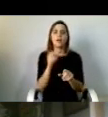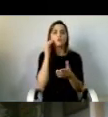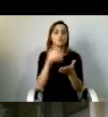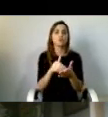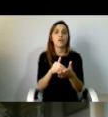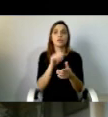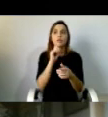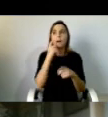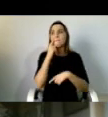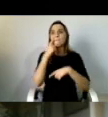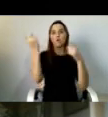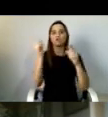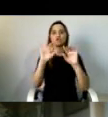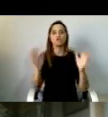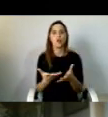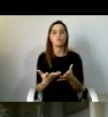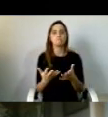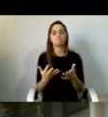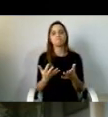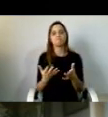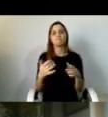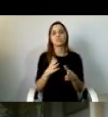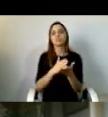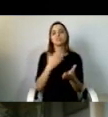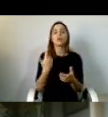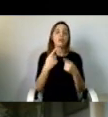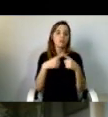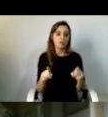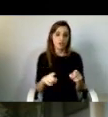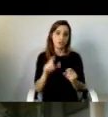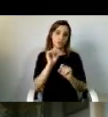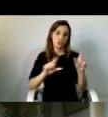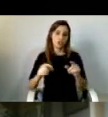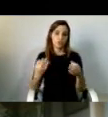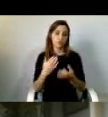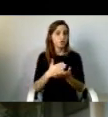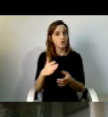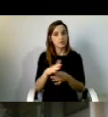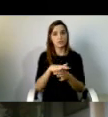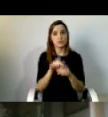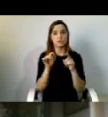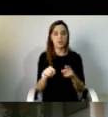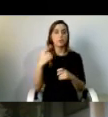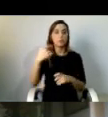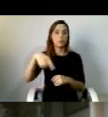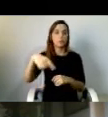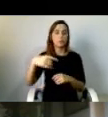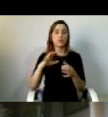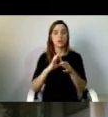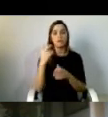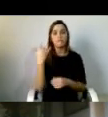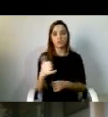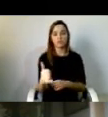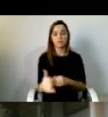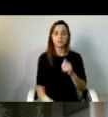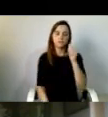o universo. Nós só encontramos essa diferença estatística representativa neste caso da violência, portanto,